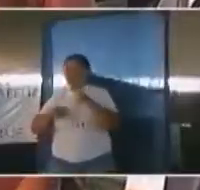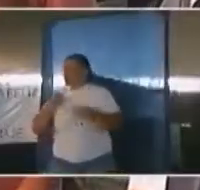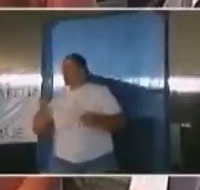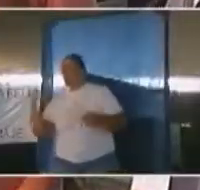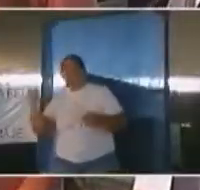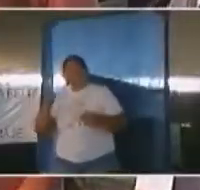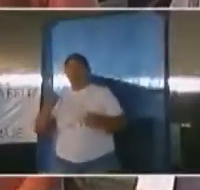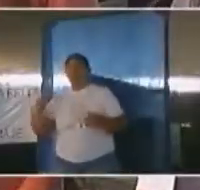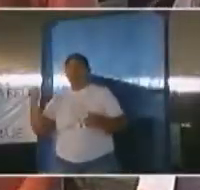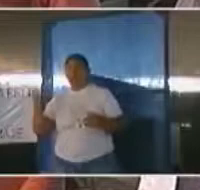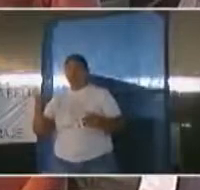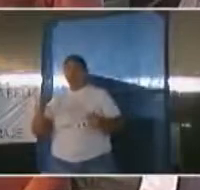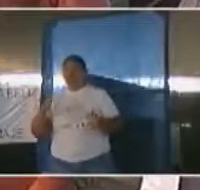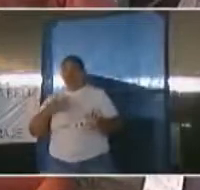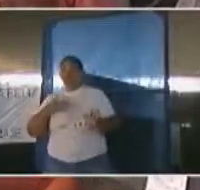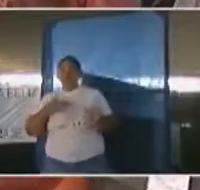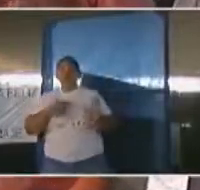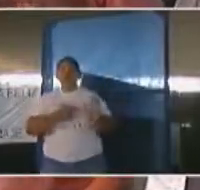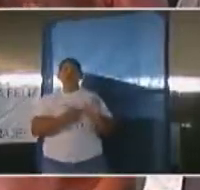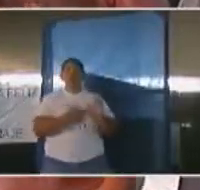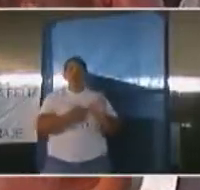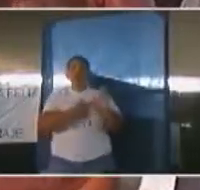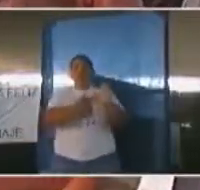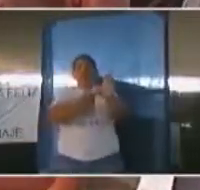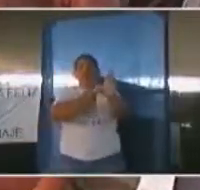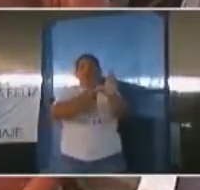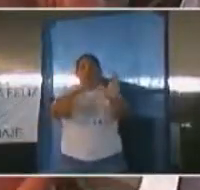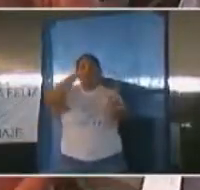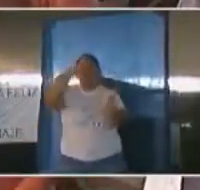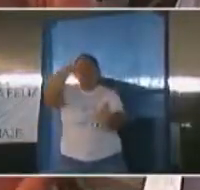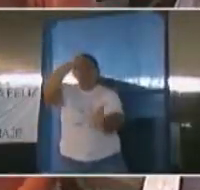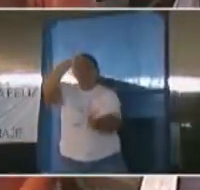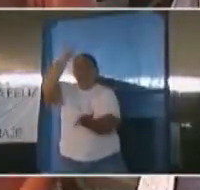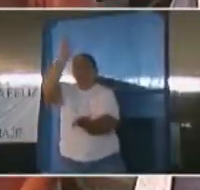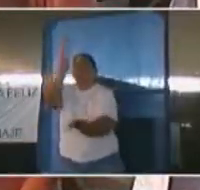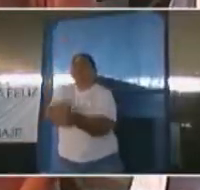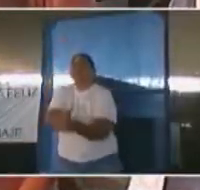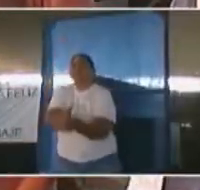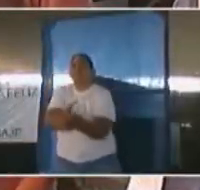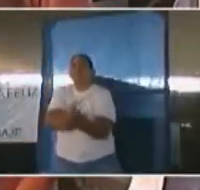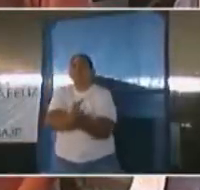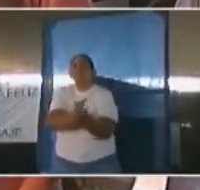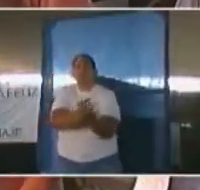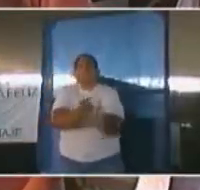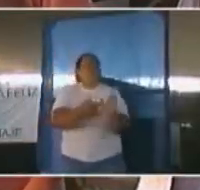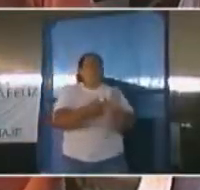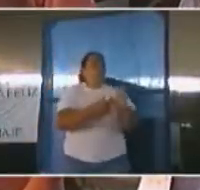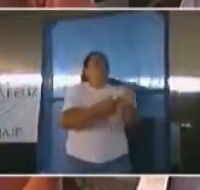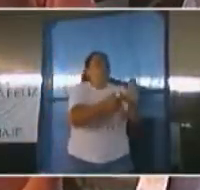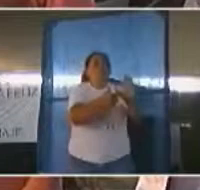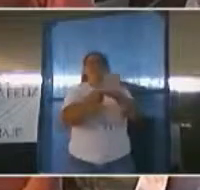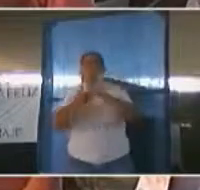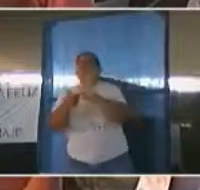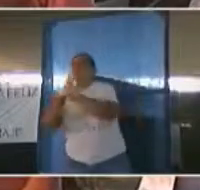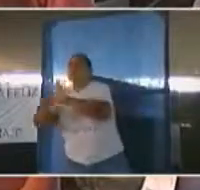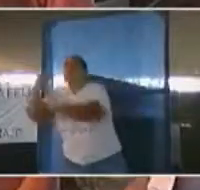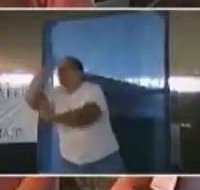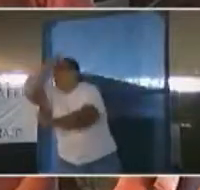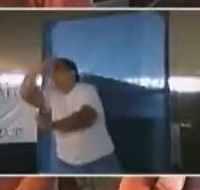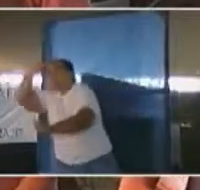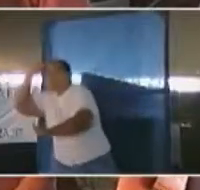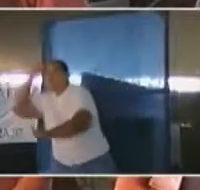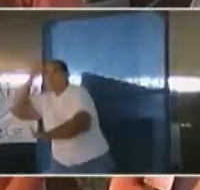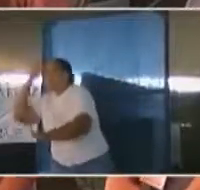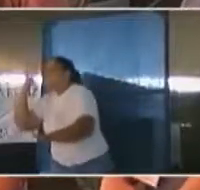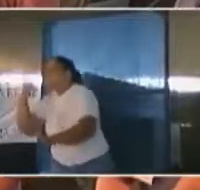a gente testemunhar a nossa fé cada dia mais. Mostrar para quem não acredita, e que são muitos, e eles muitas vezes vão